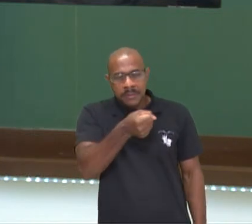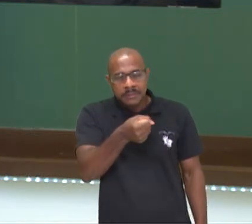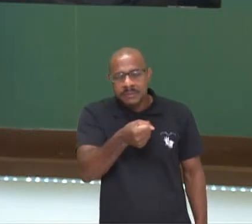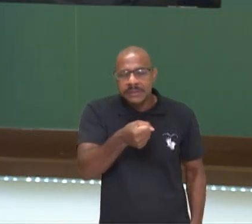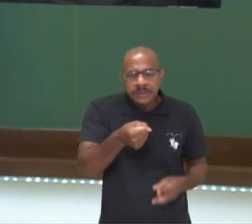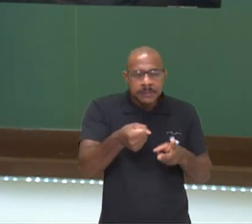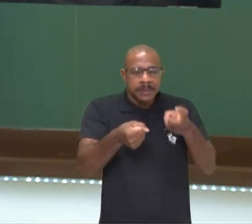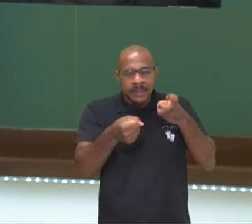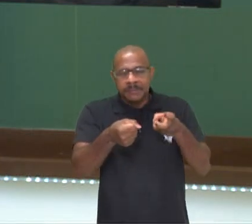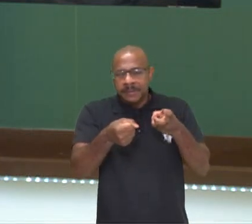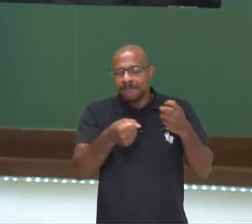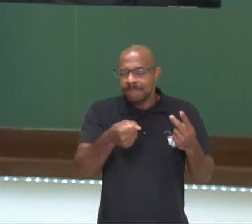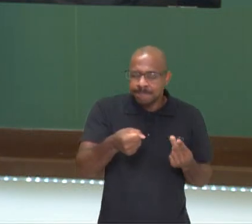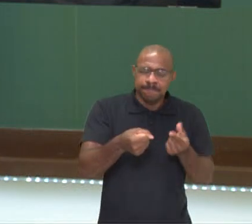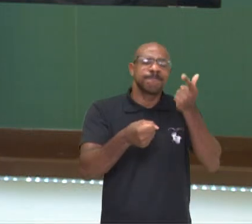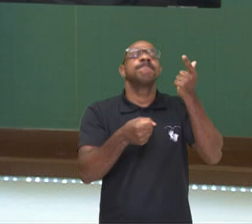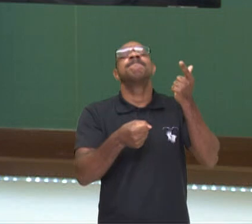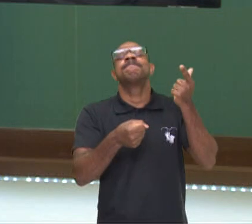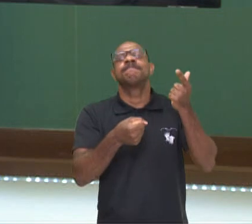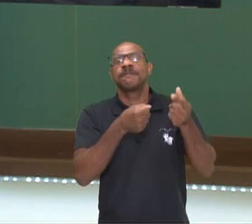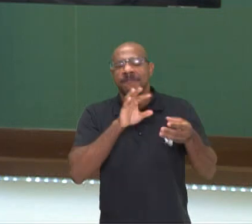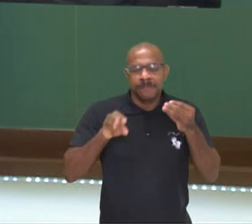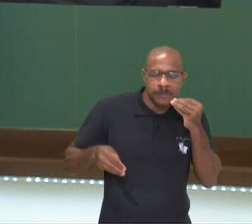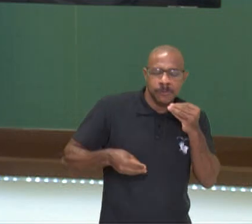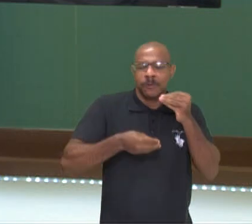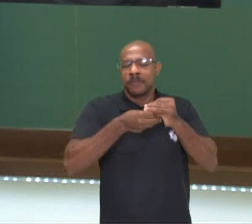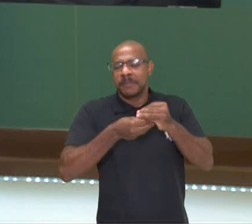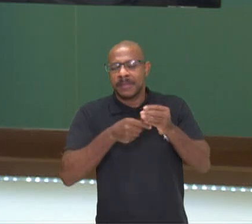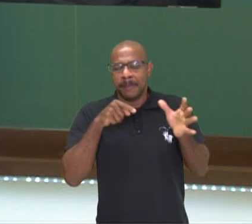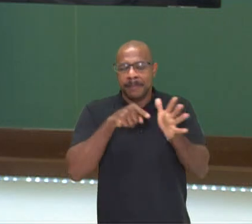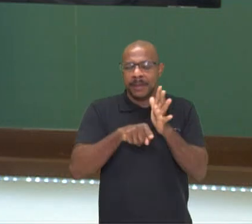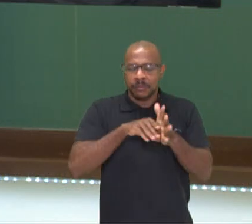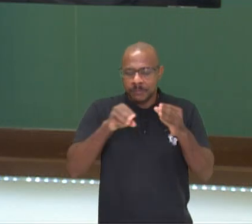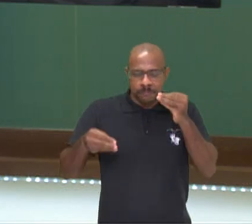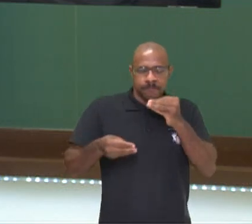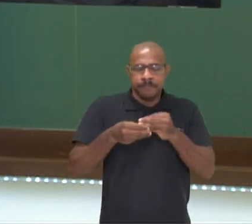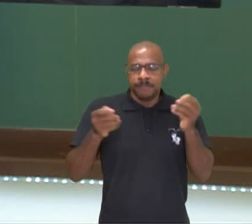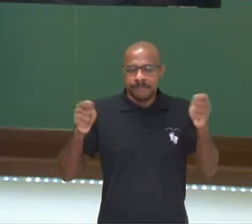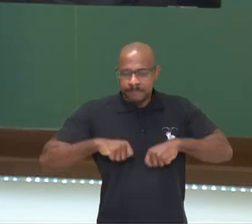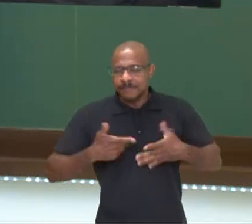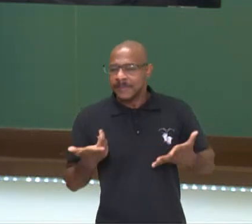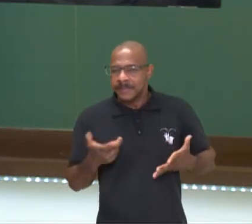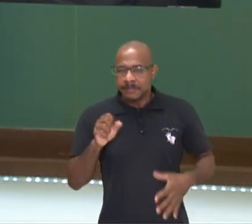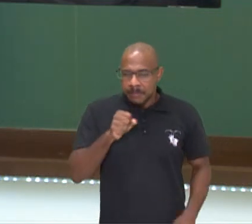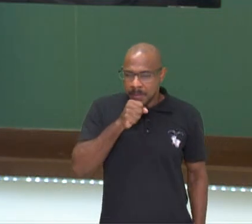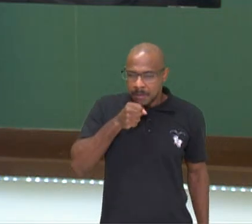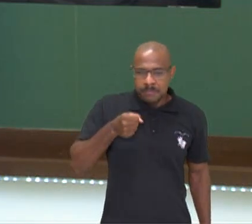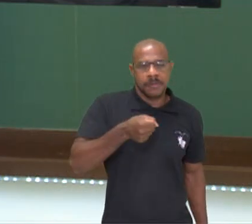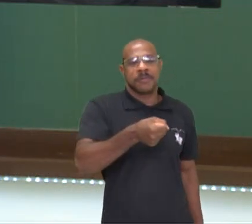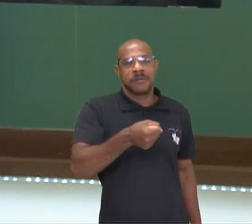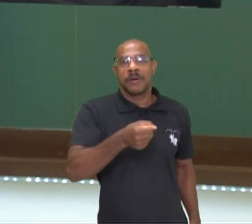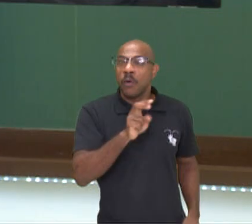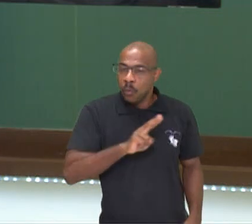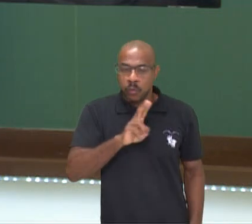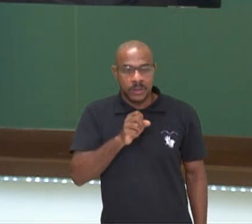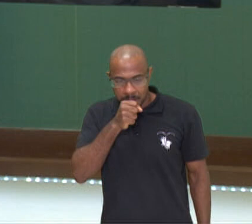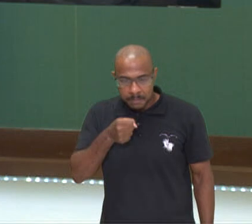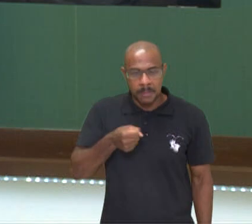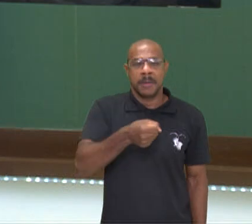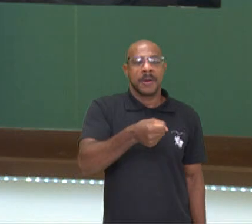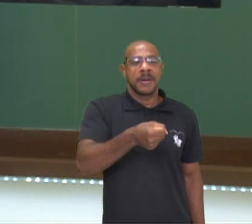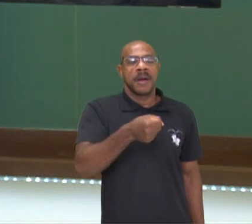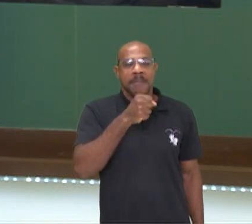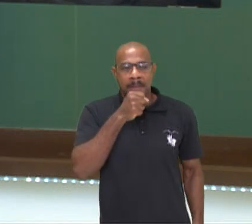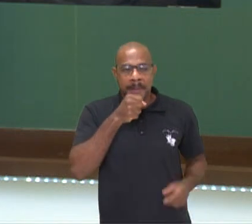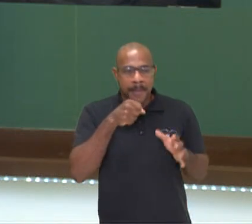que vai dar uma uma mudança na tua entrevista para melhor use pegue